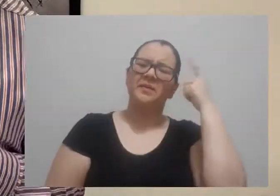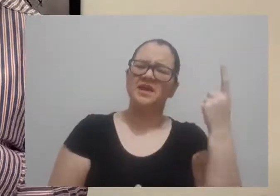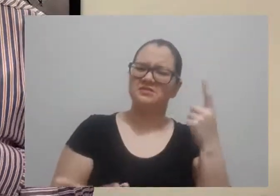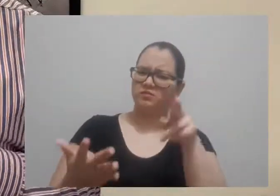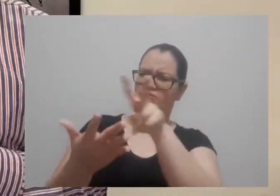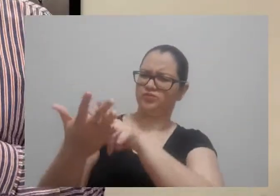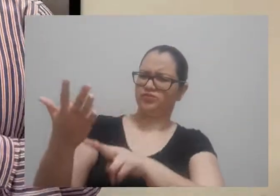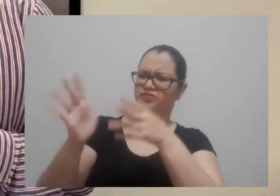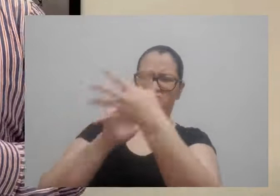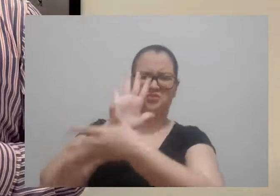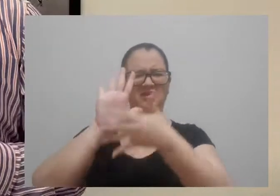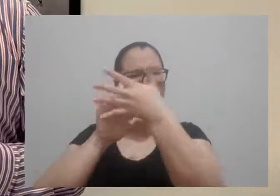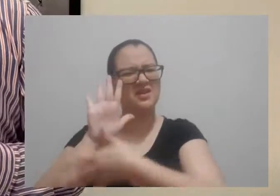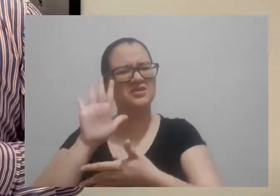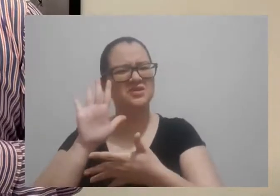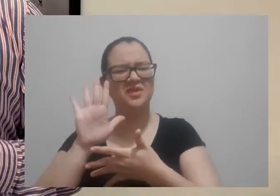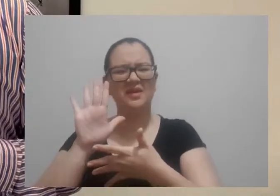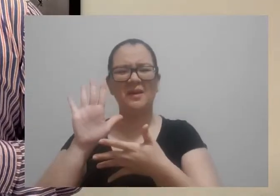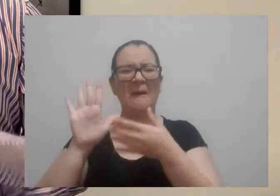um idealismo impraticável.